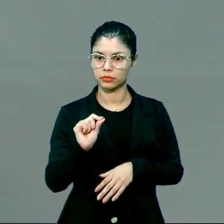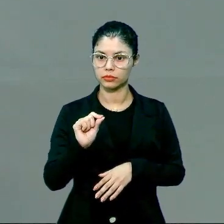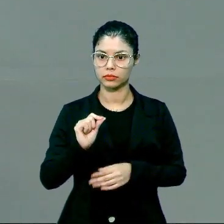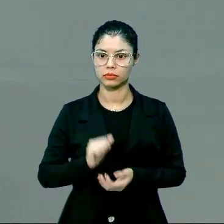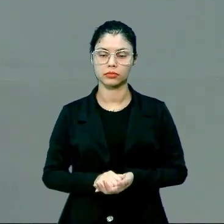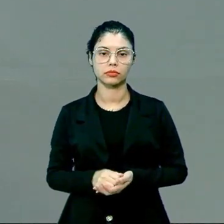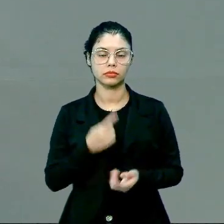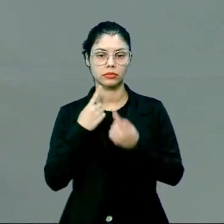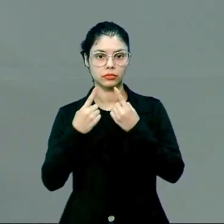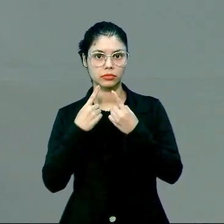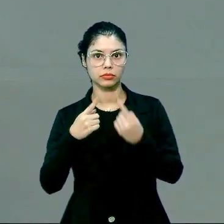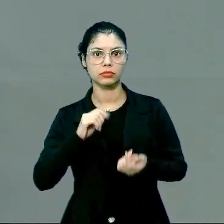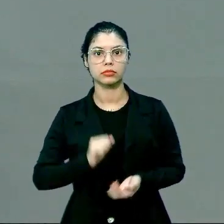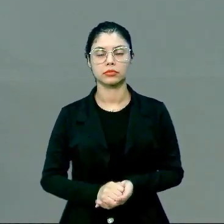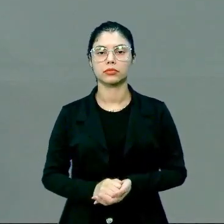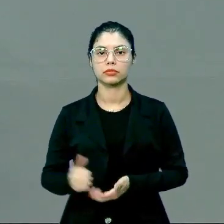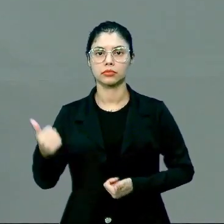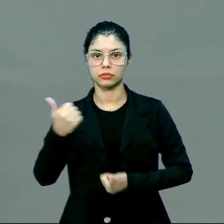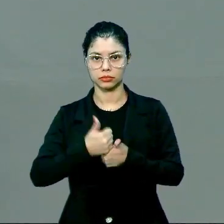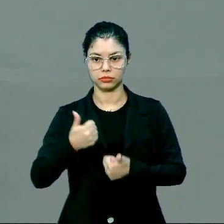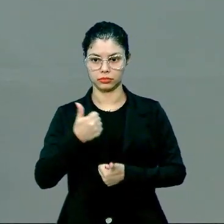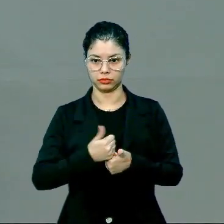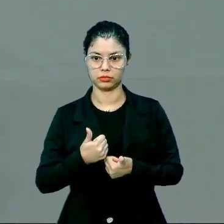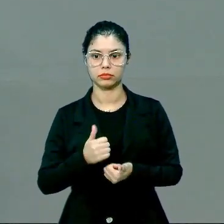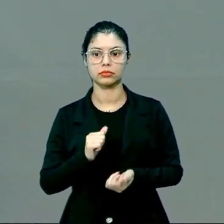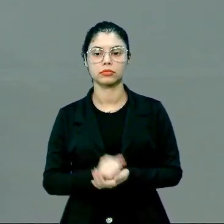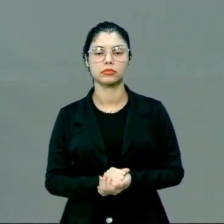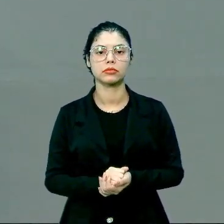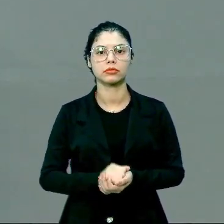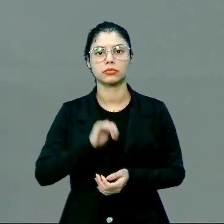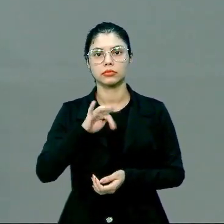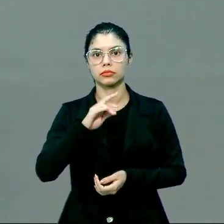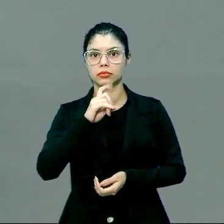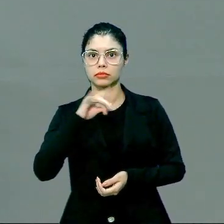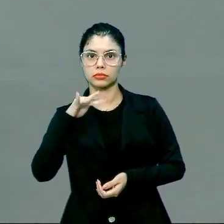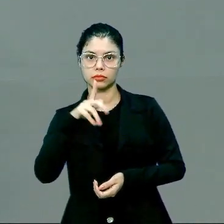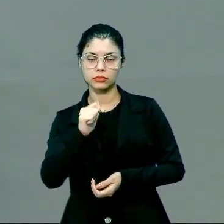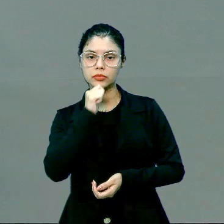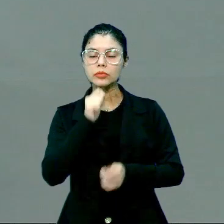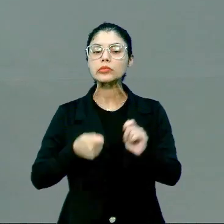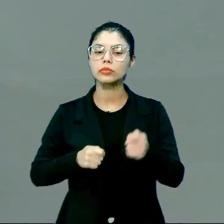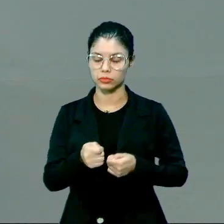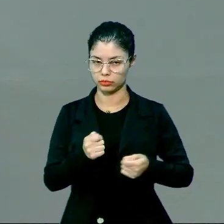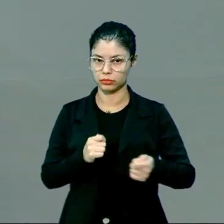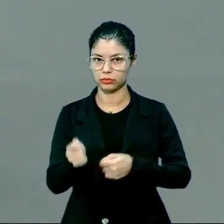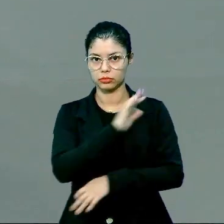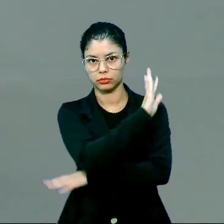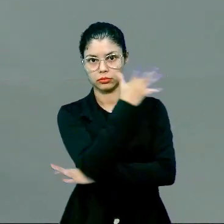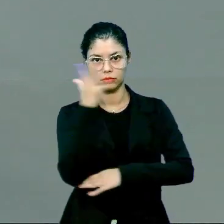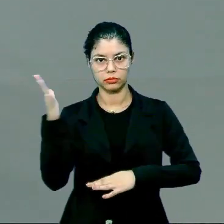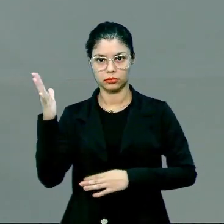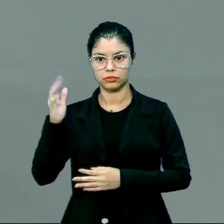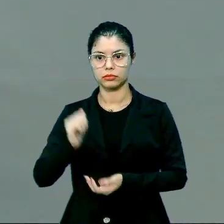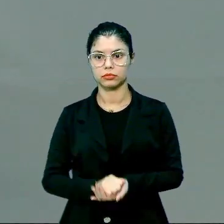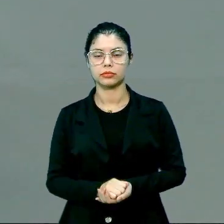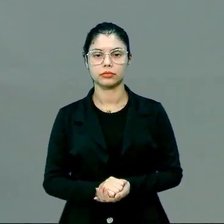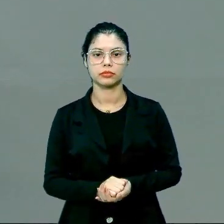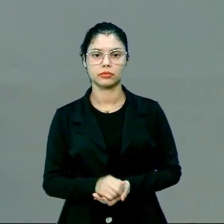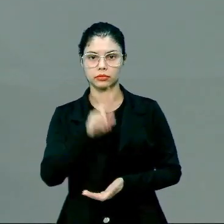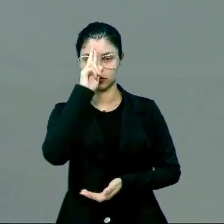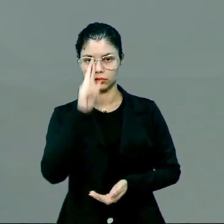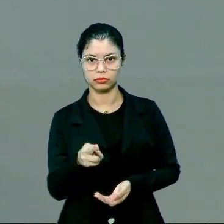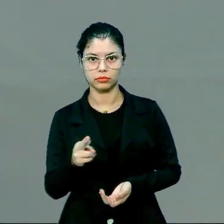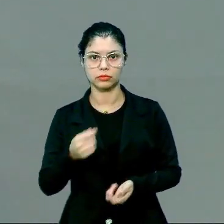razão comunicativa. Substituir essa razão instrumental, dominadora da natureza e do homem, por uma